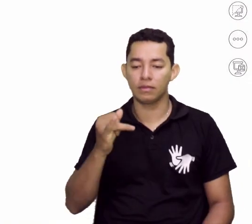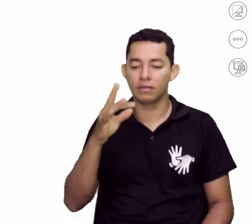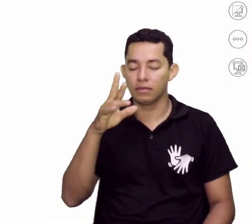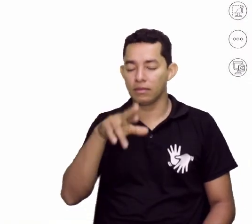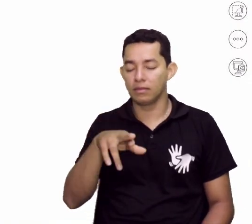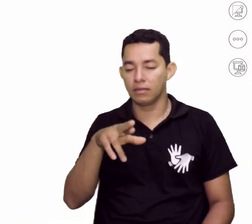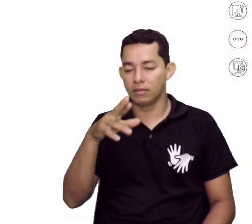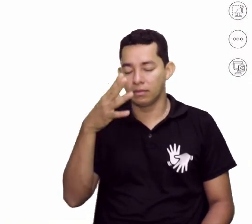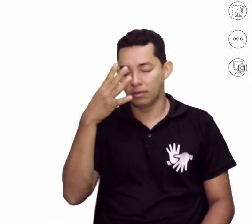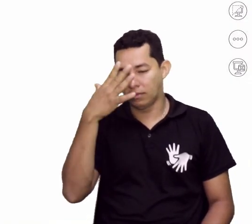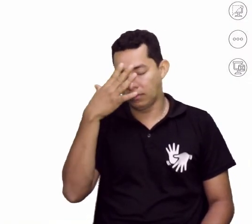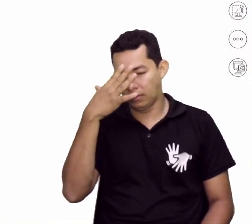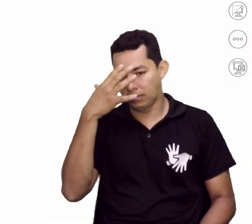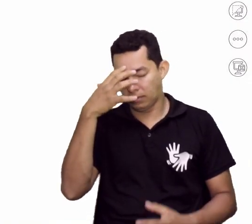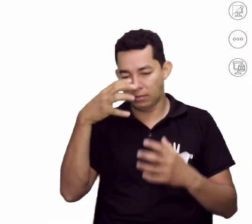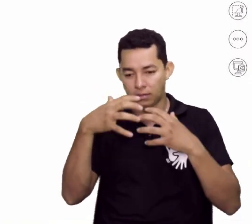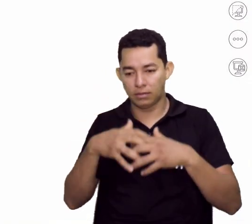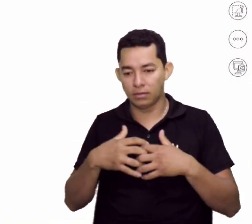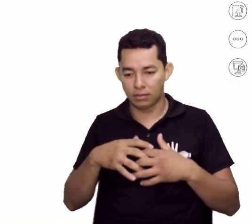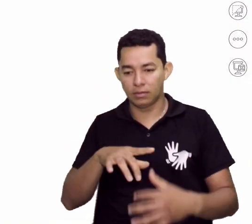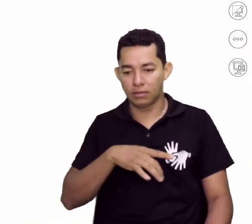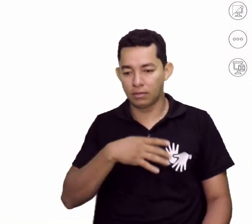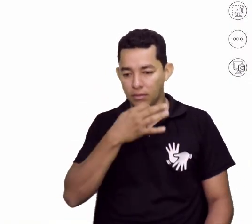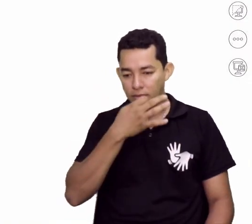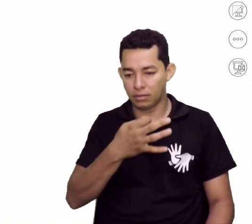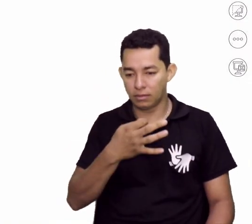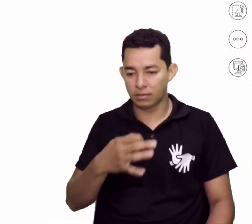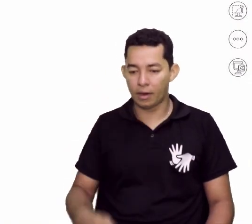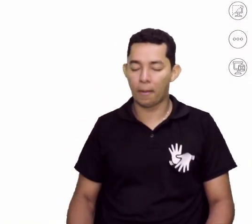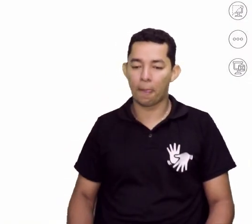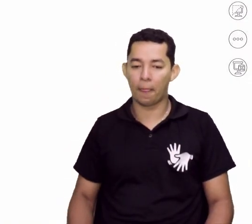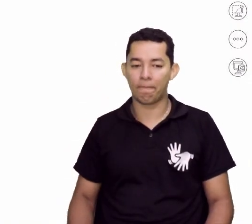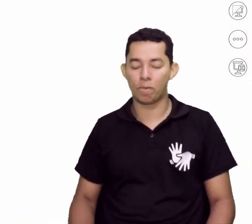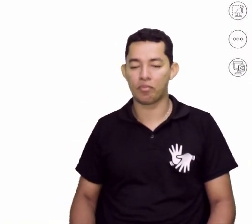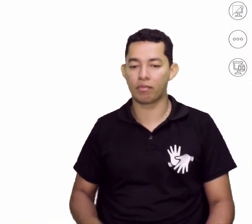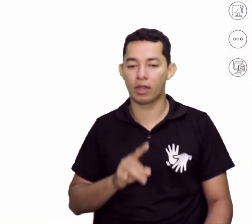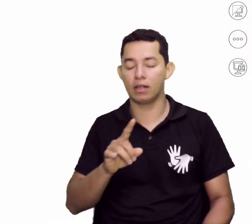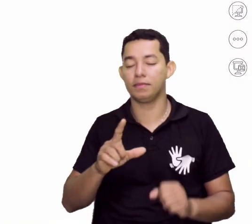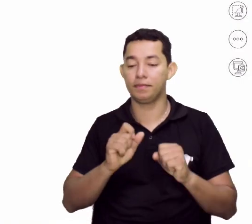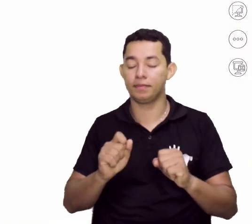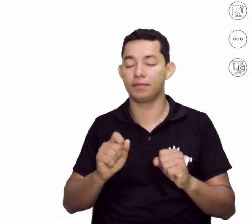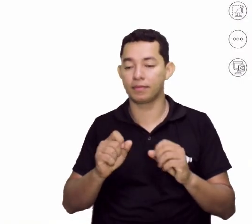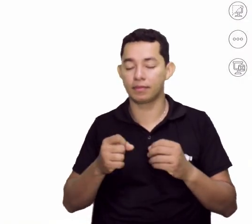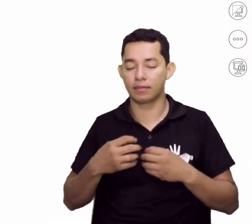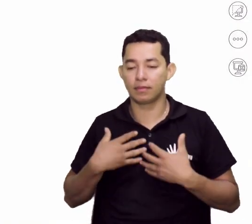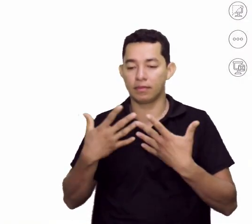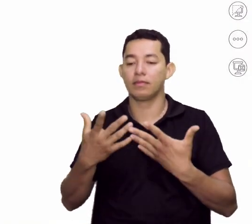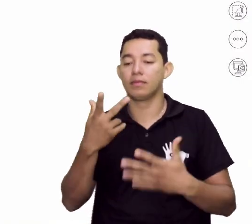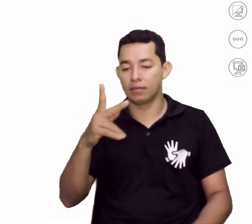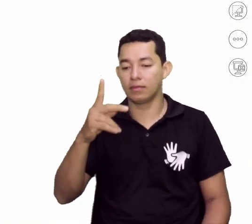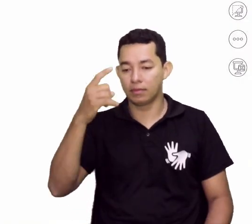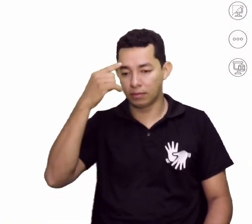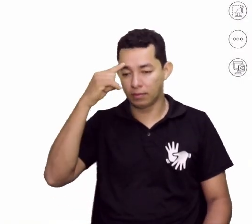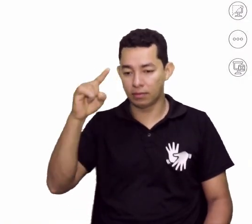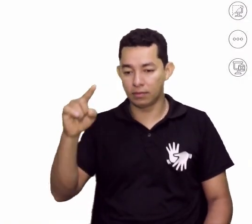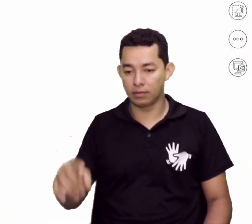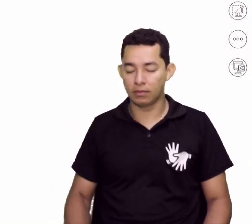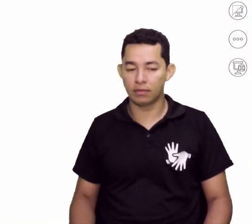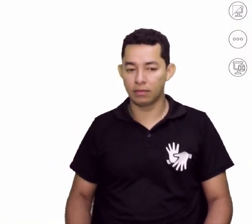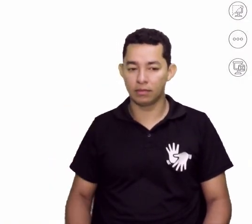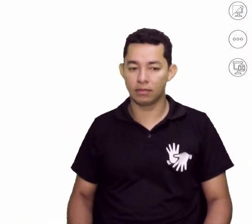seja uma pessoa que tenha opinião, não é? Uma pessoa que seja capaz de expressar suas ideias, faz parte do